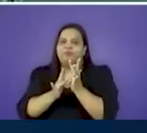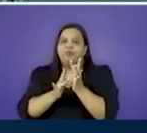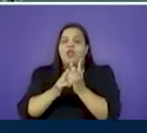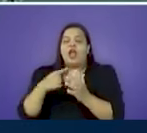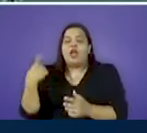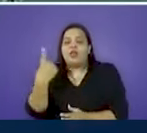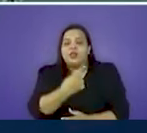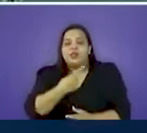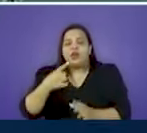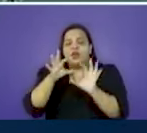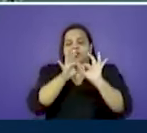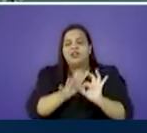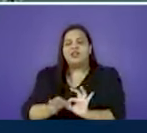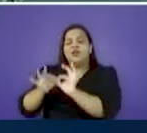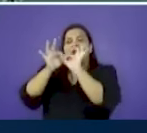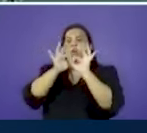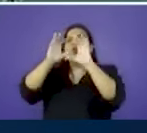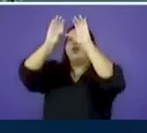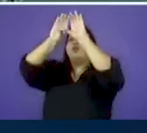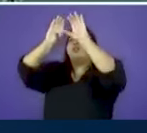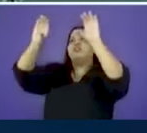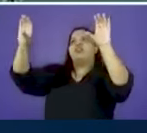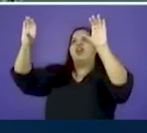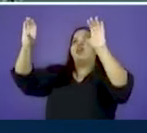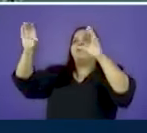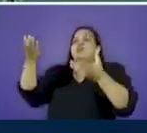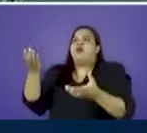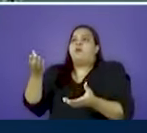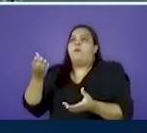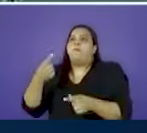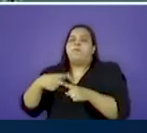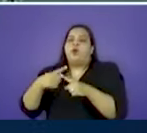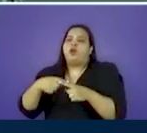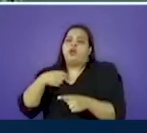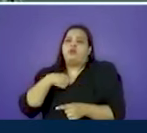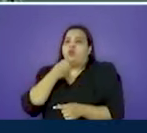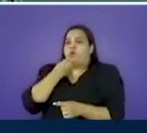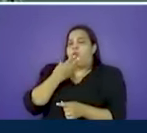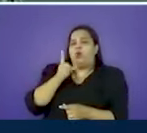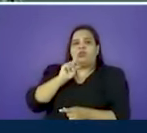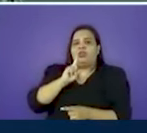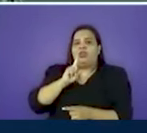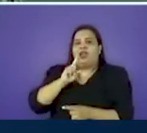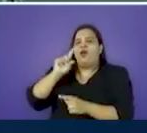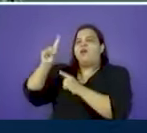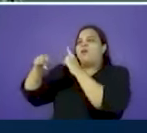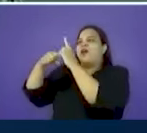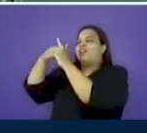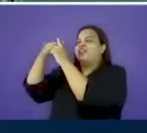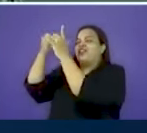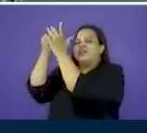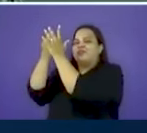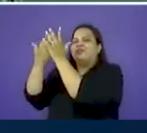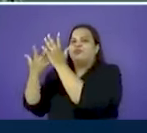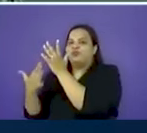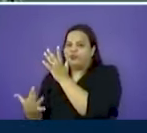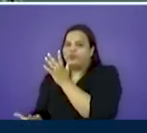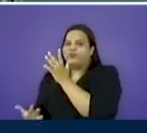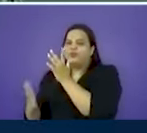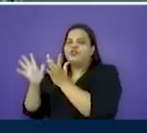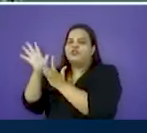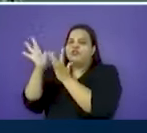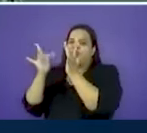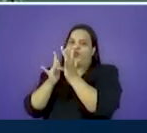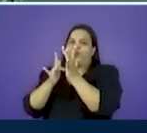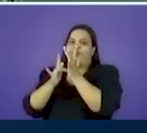comunhão é desfrutada com os céus, não por méritos, não por obras, mas pelo sangue derramado na cruz do Calvário. O que